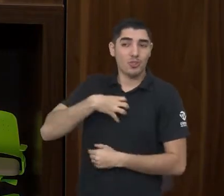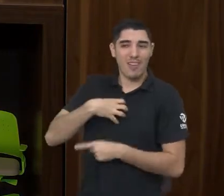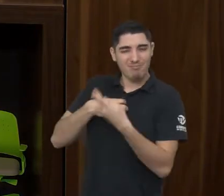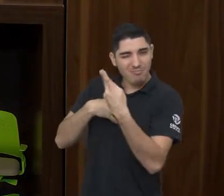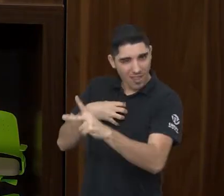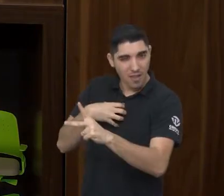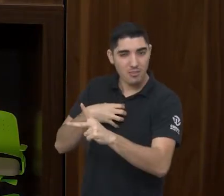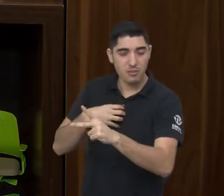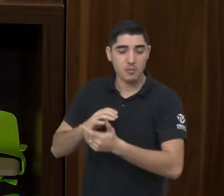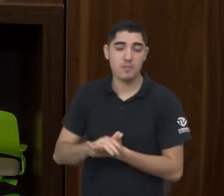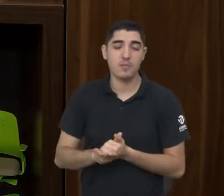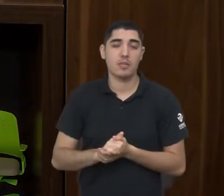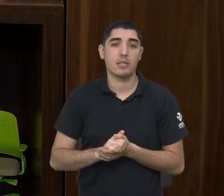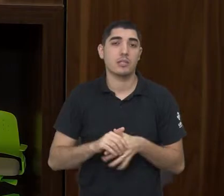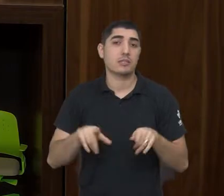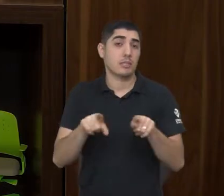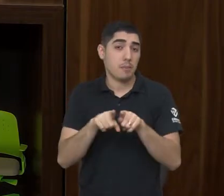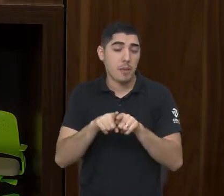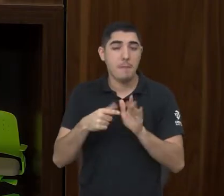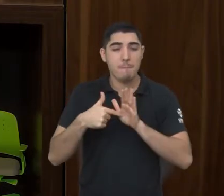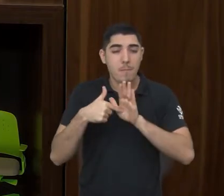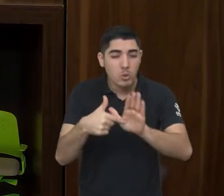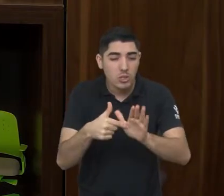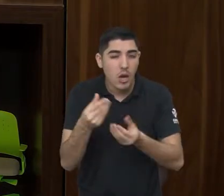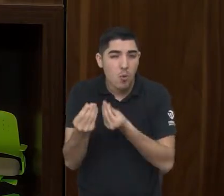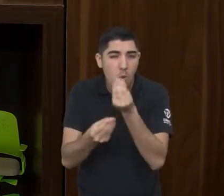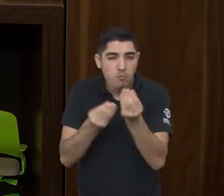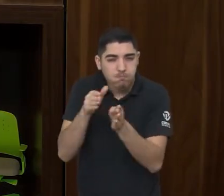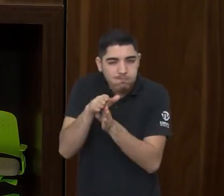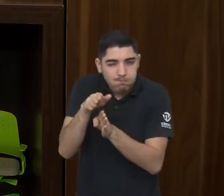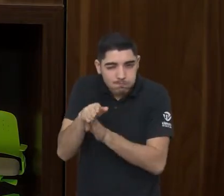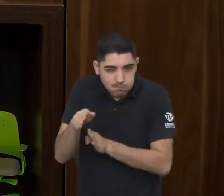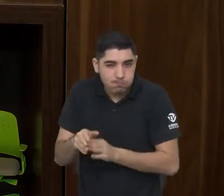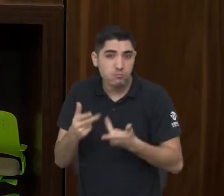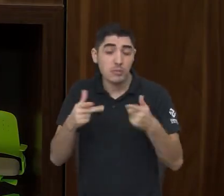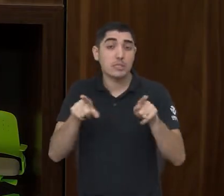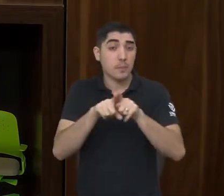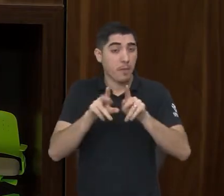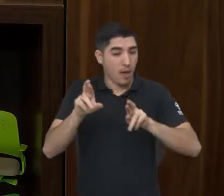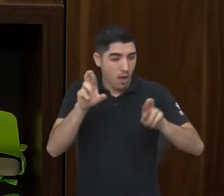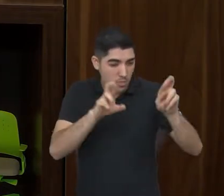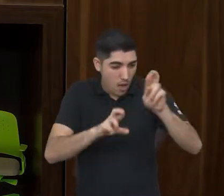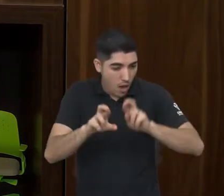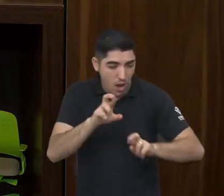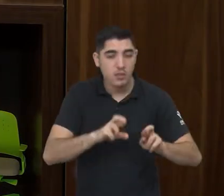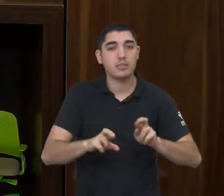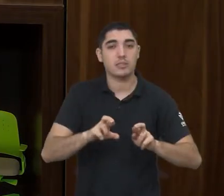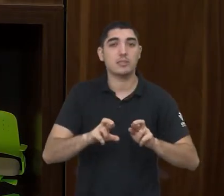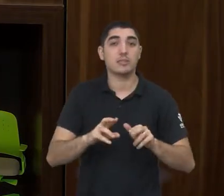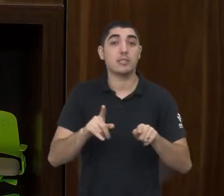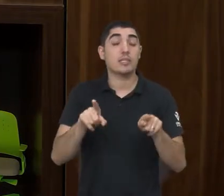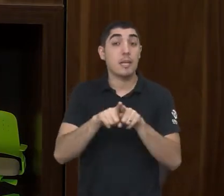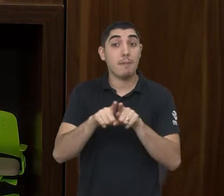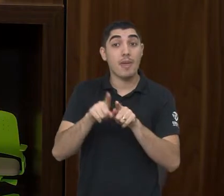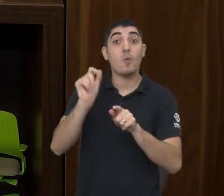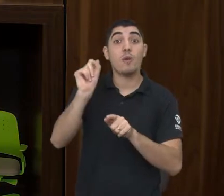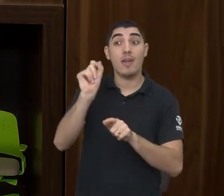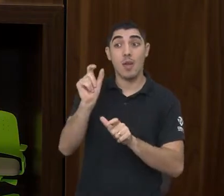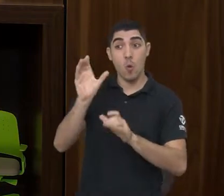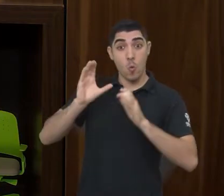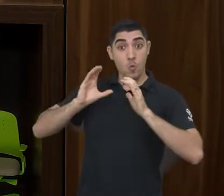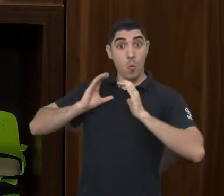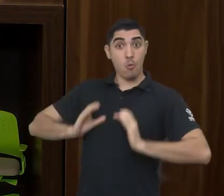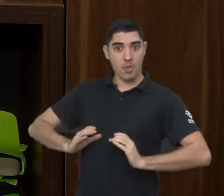corporativa, trazendo algum indicador, né, então tem muito de análise, tem muito, né, de apurar